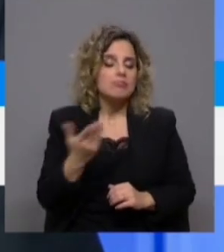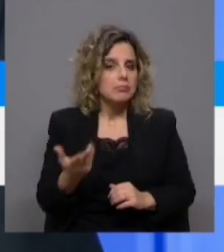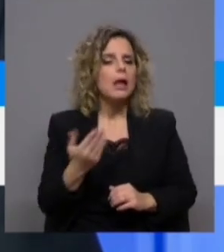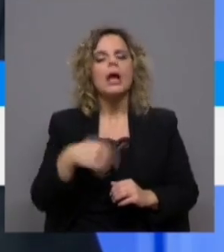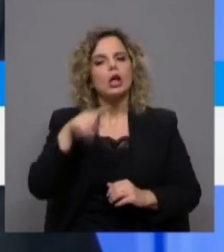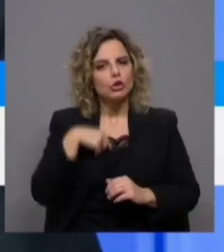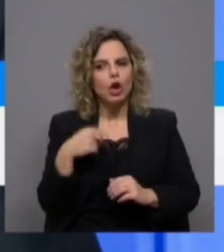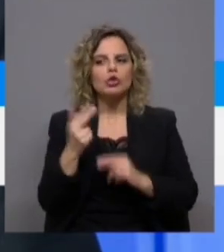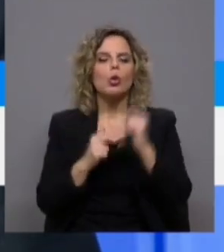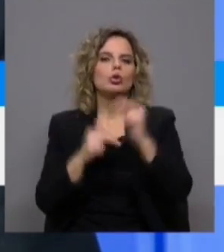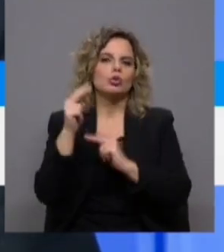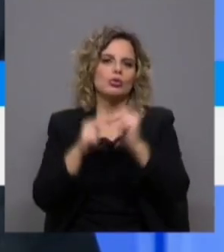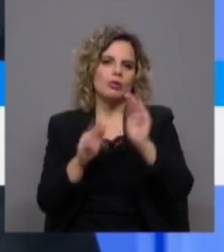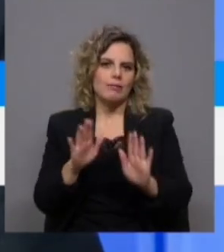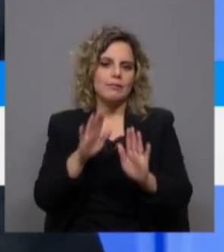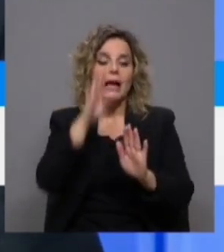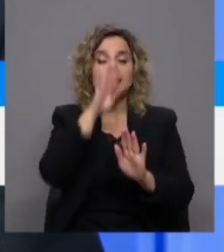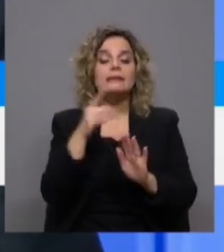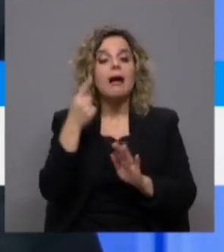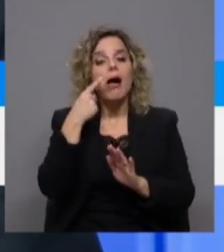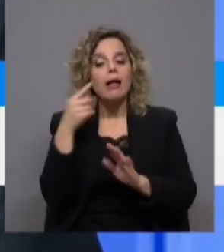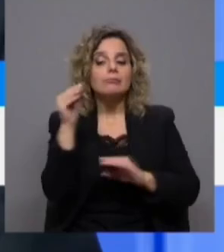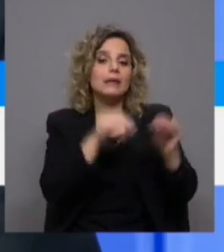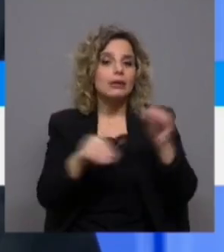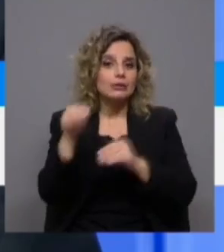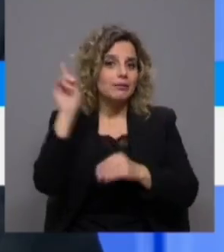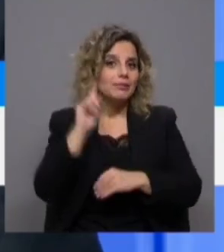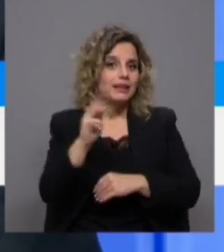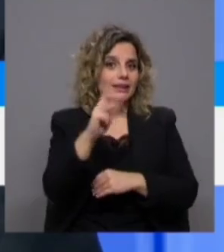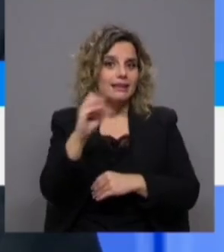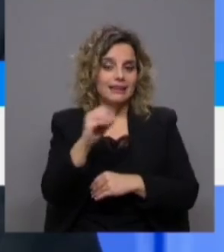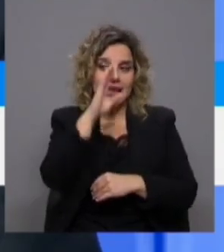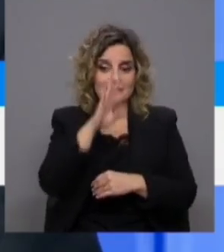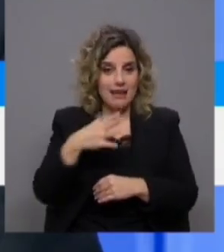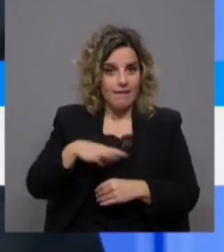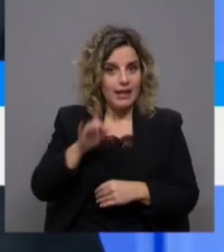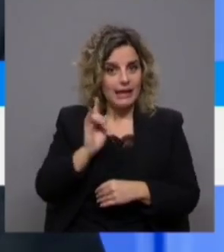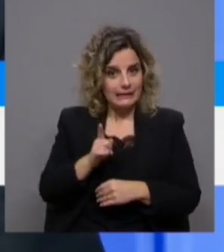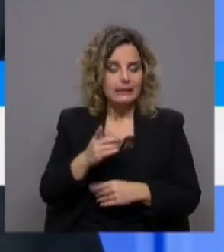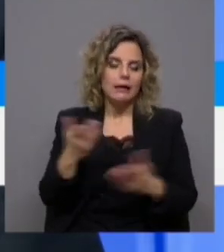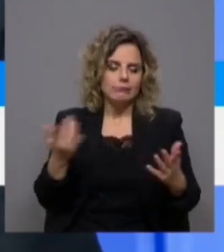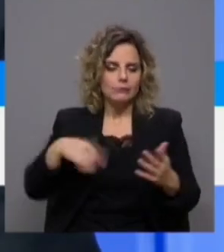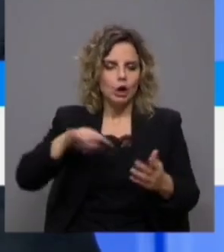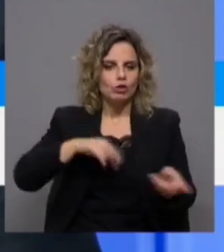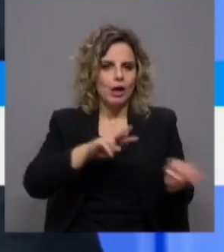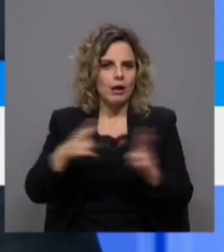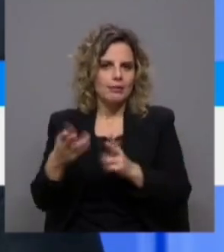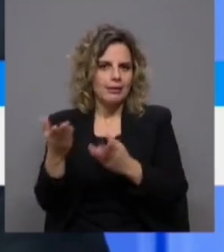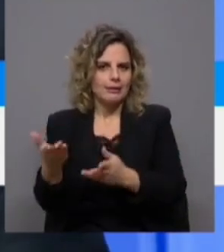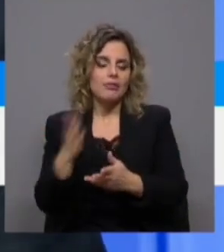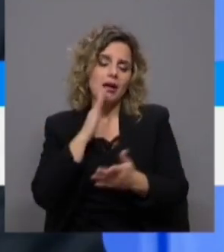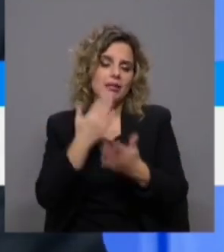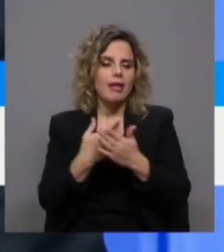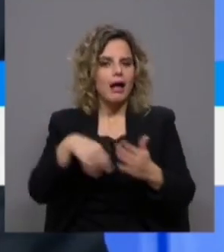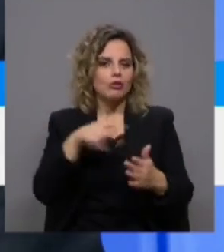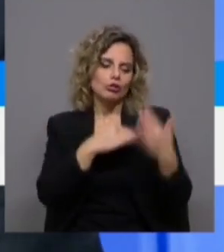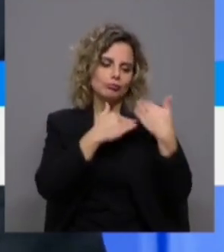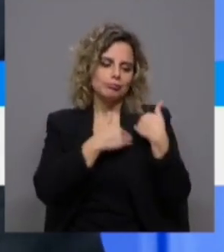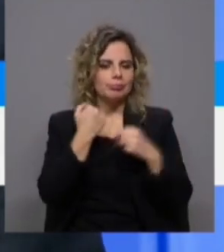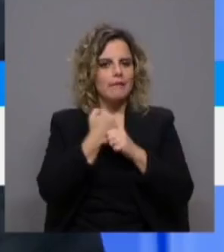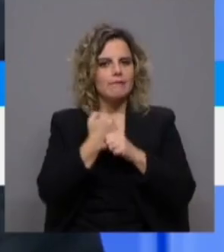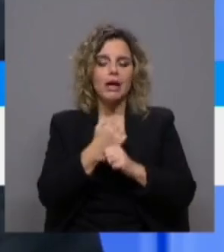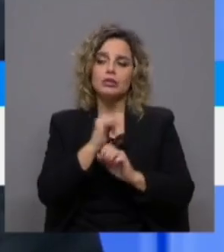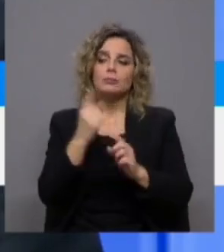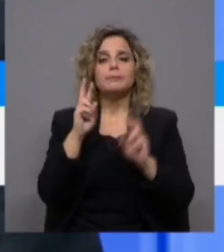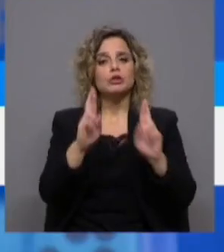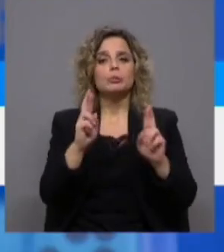dessa alternativas e aritmética Eleitoral na noite do dia 30 assim o permitir nós queremos a partir Esperamos que os